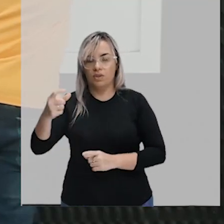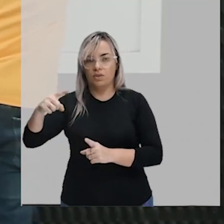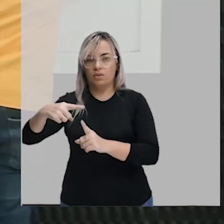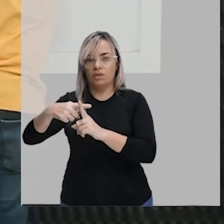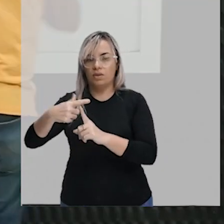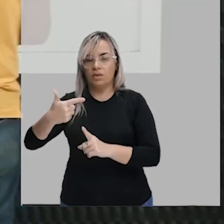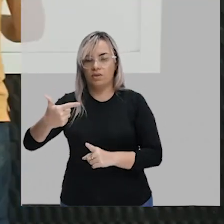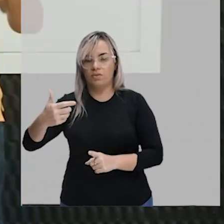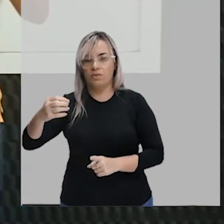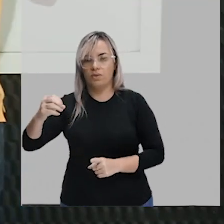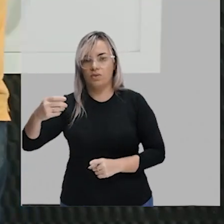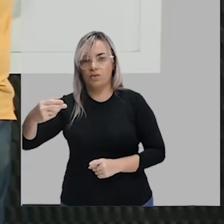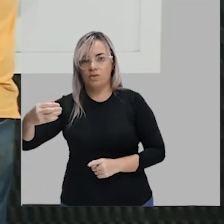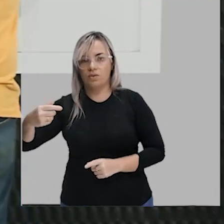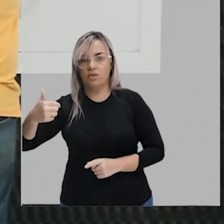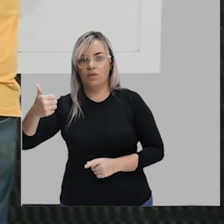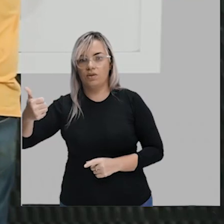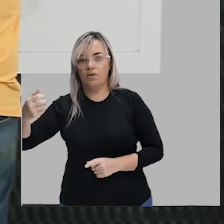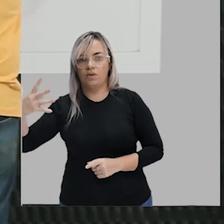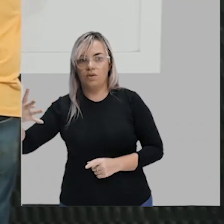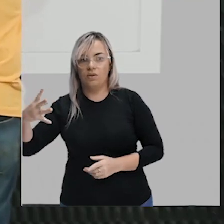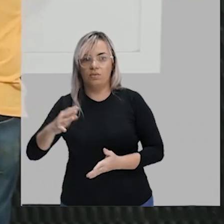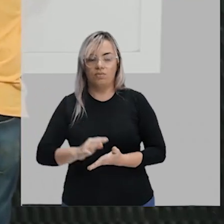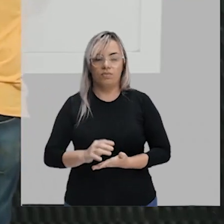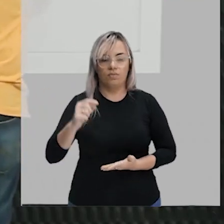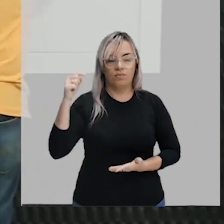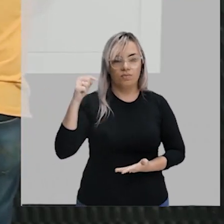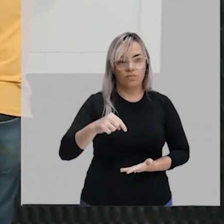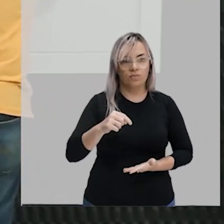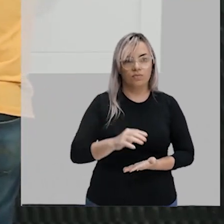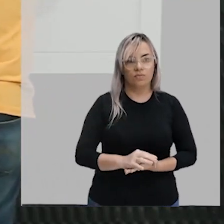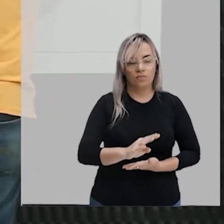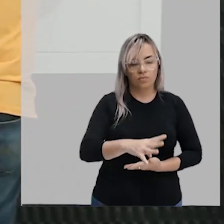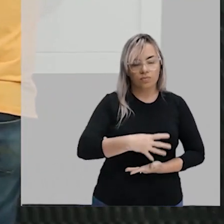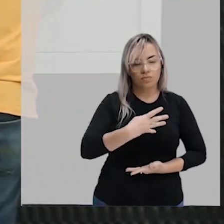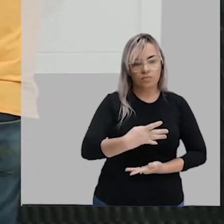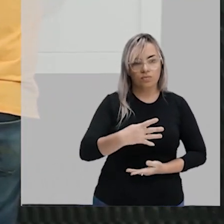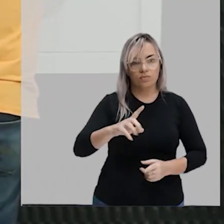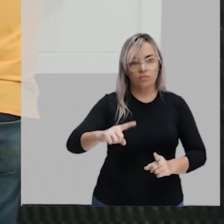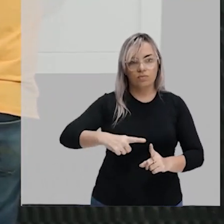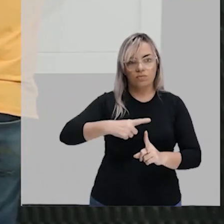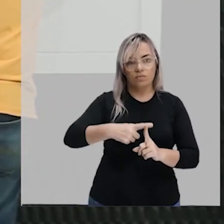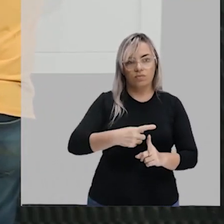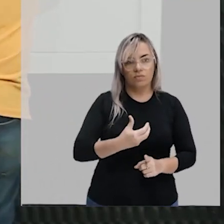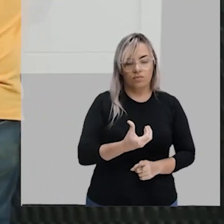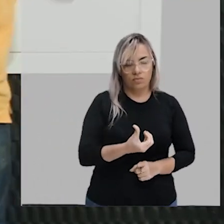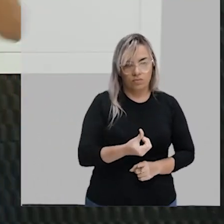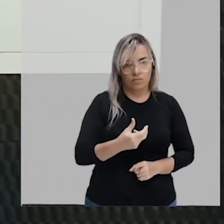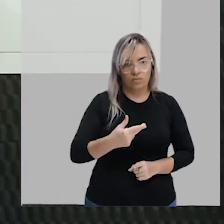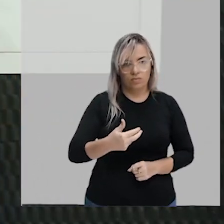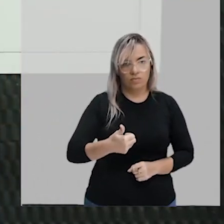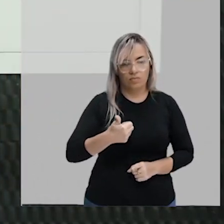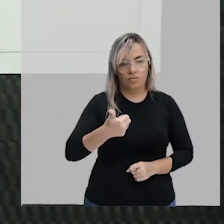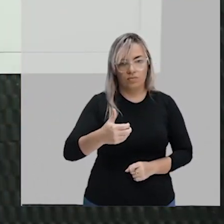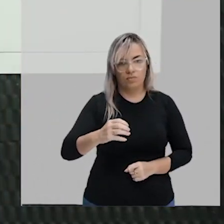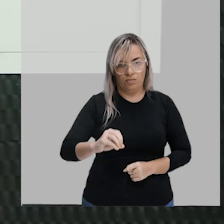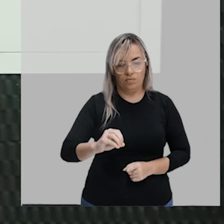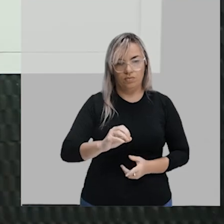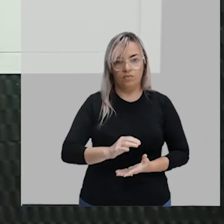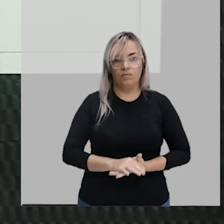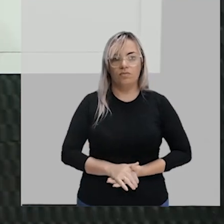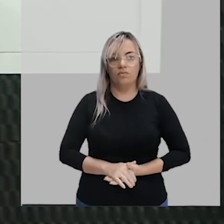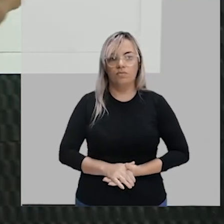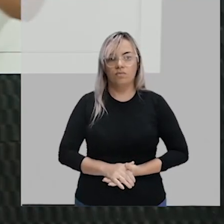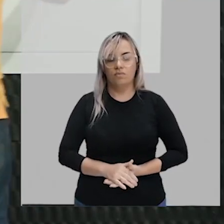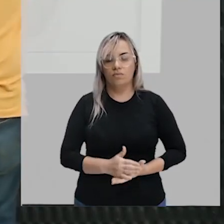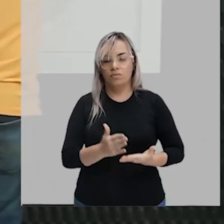14. Que nós temos 4, mais 6. Aqui vai dar 10. Né?